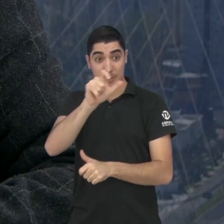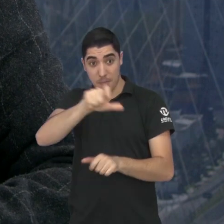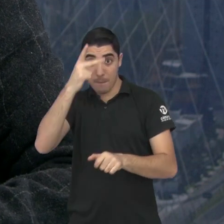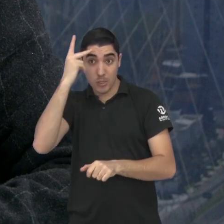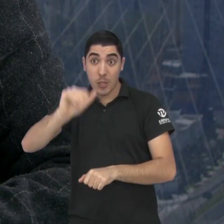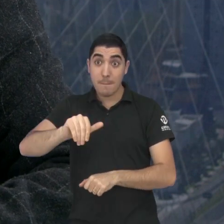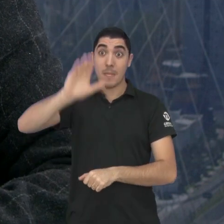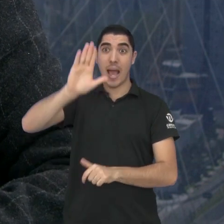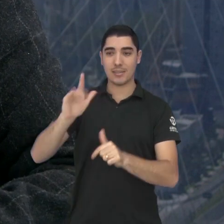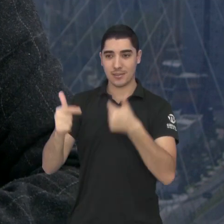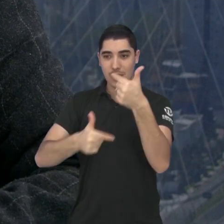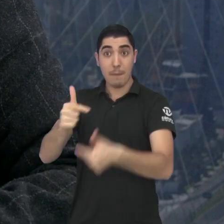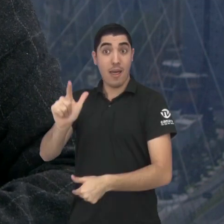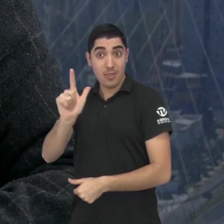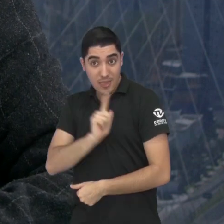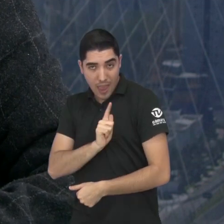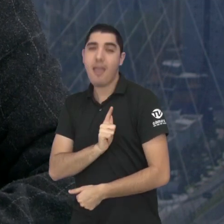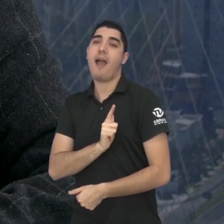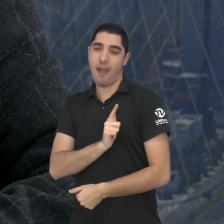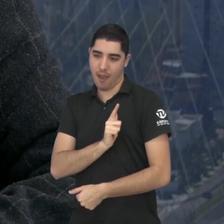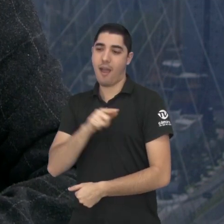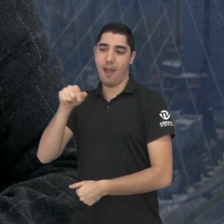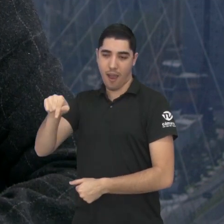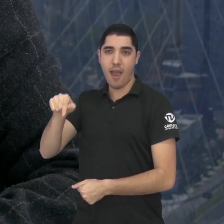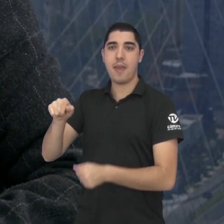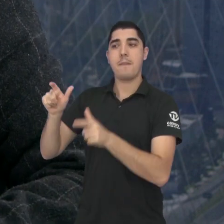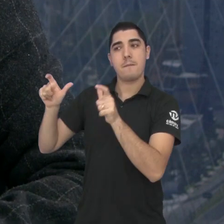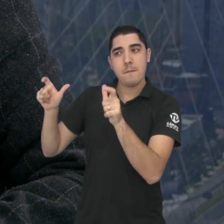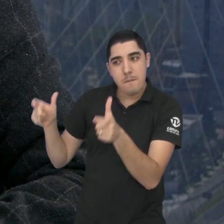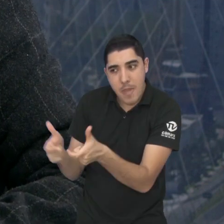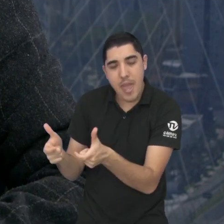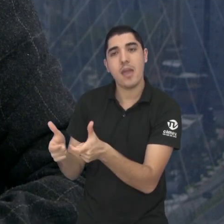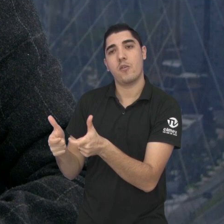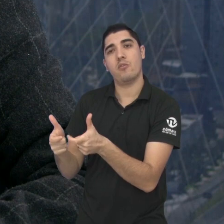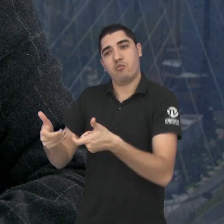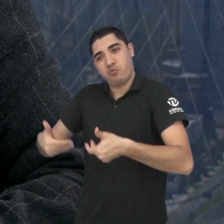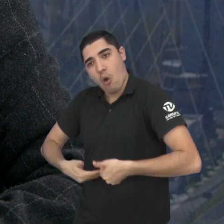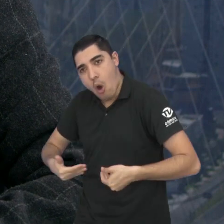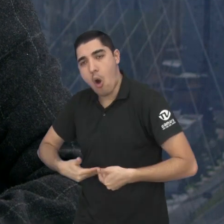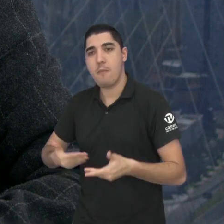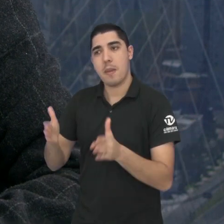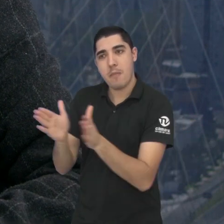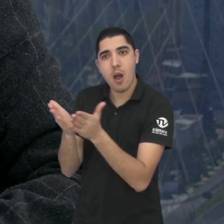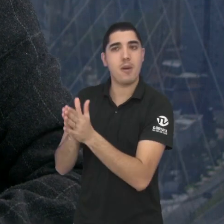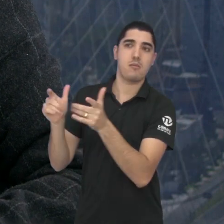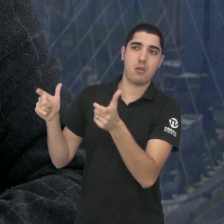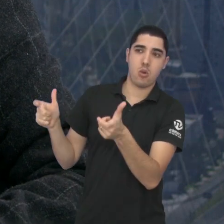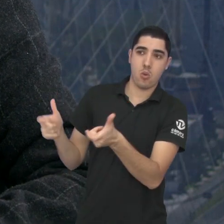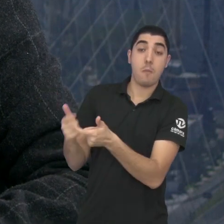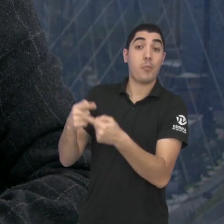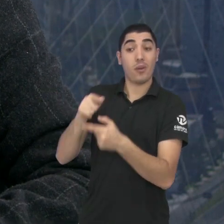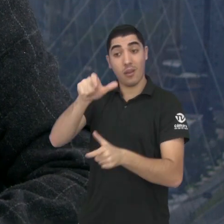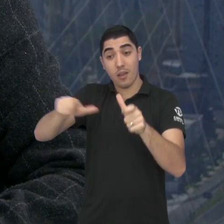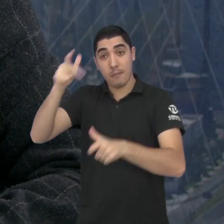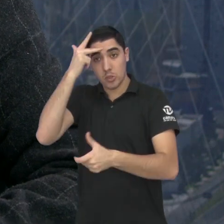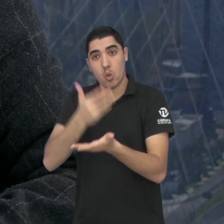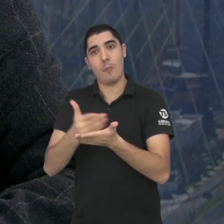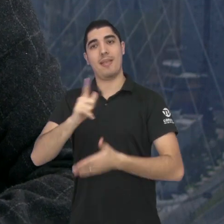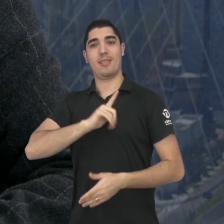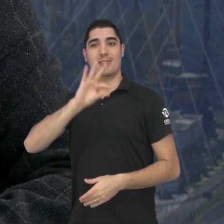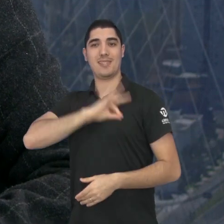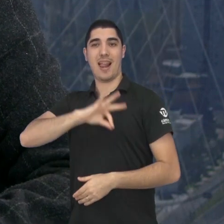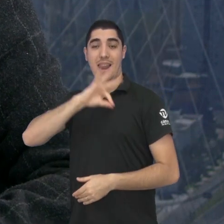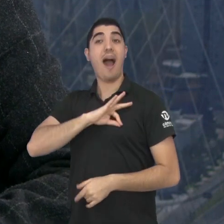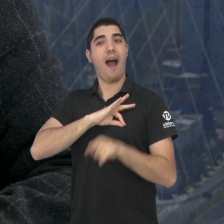né, diminuindo essa fome, né, porque aí as pessoas passam a ter um salário e com isso pode